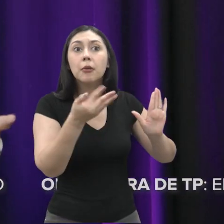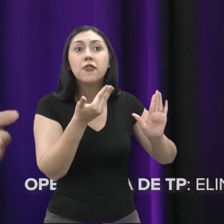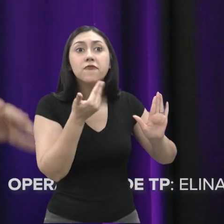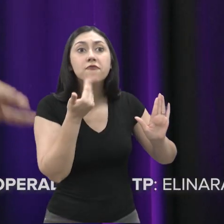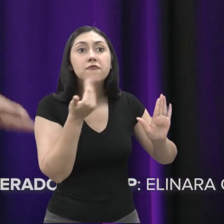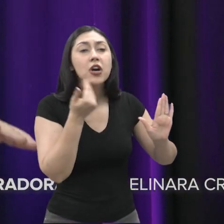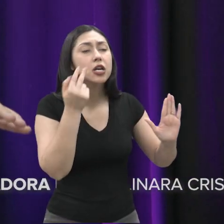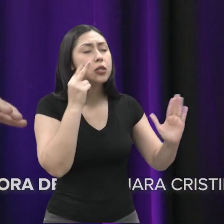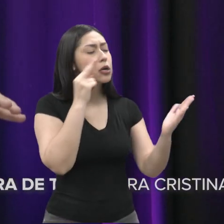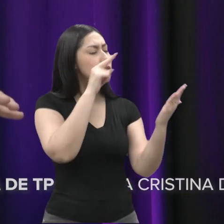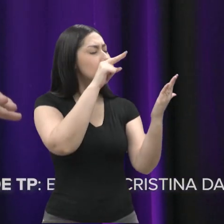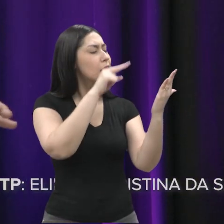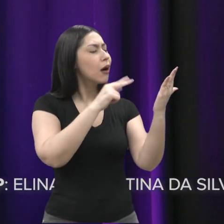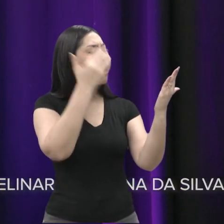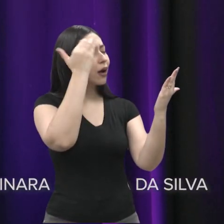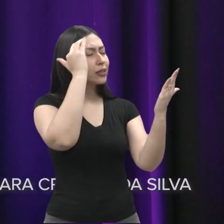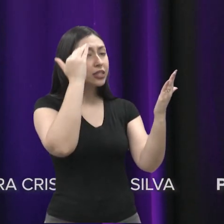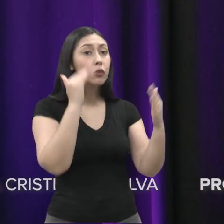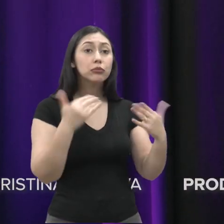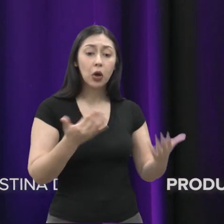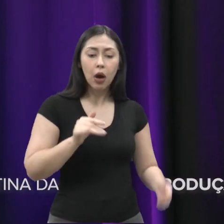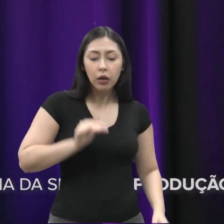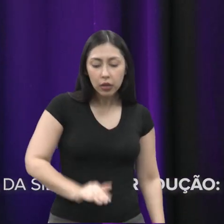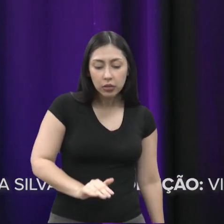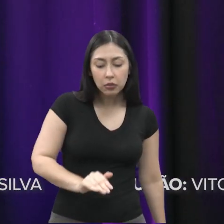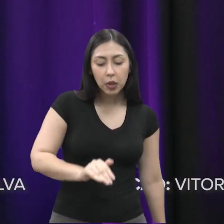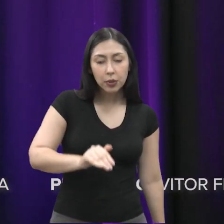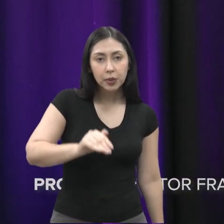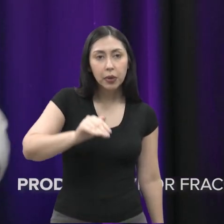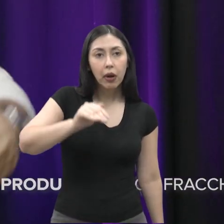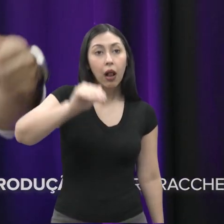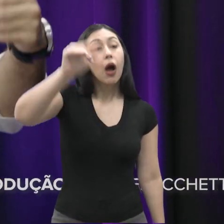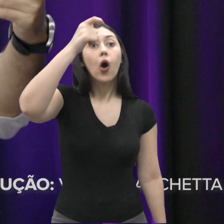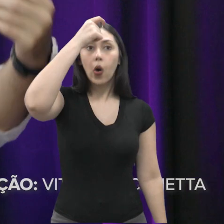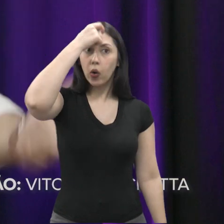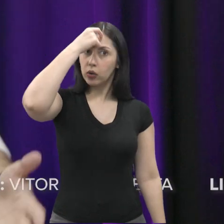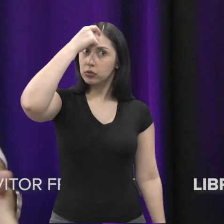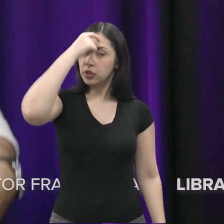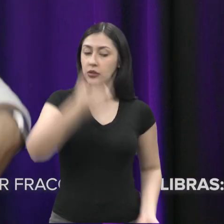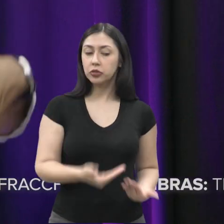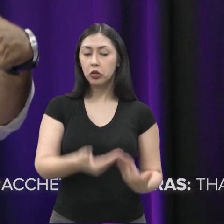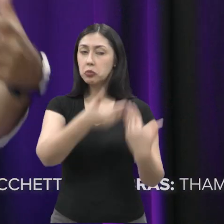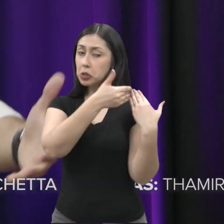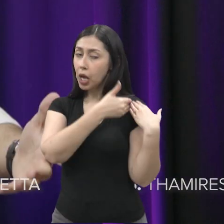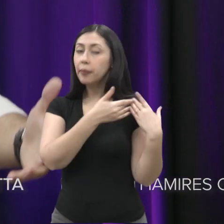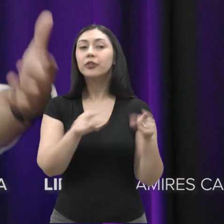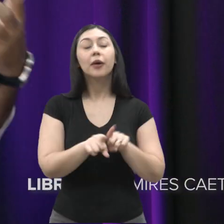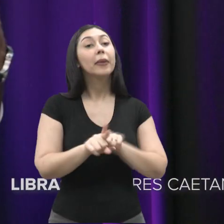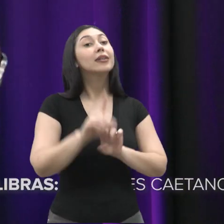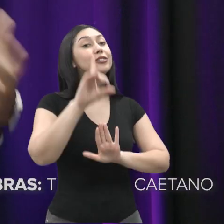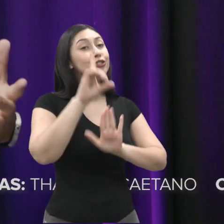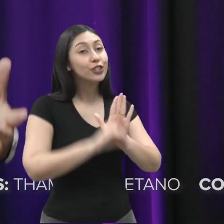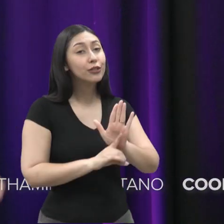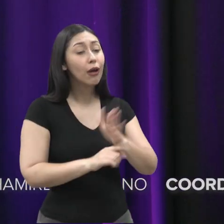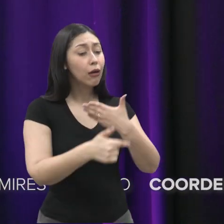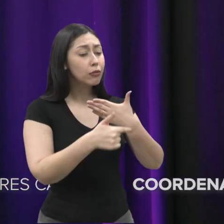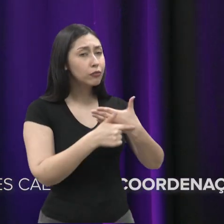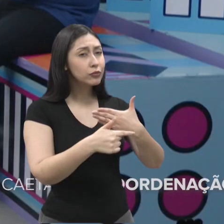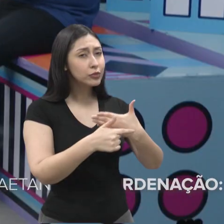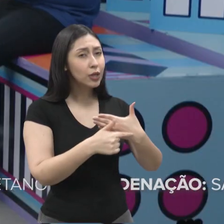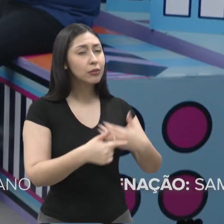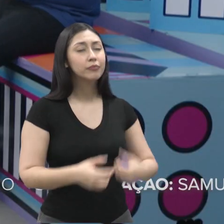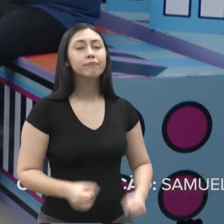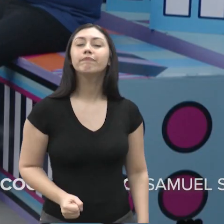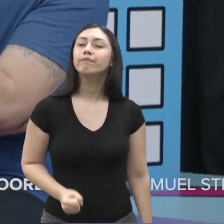consigam se transformar desde pequenininho no futuro um adulto consciente sobre os seus deveres, sobre os seus direitos, sobre o seu papel de cidadão.